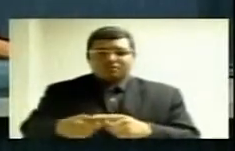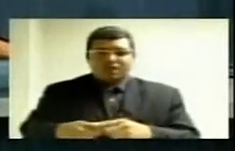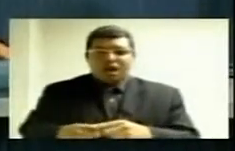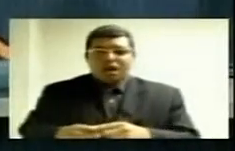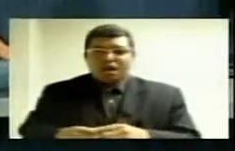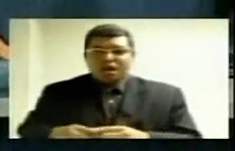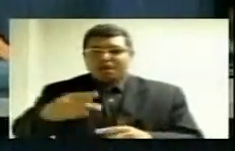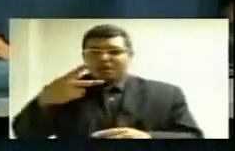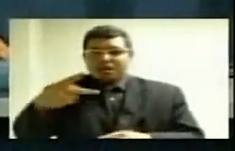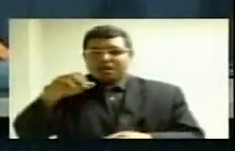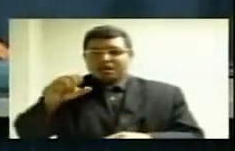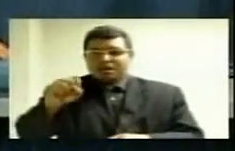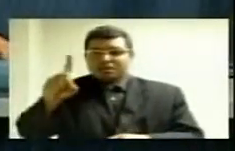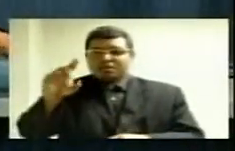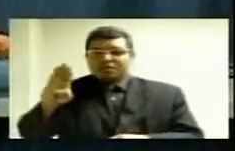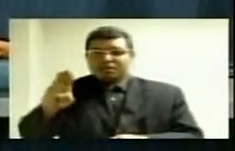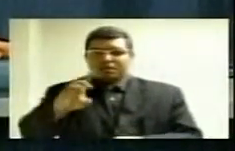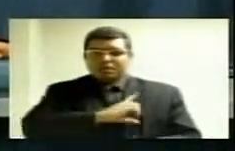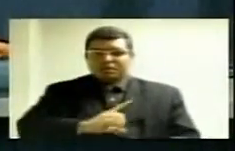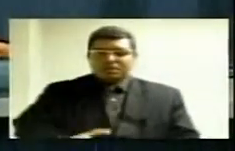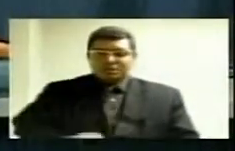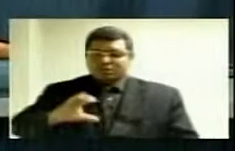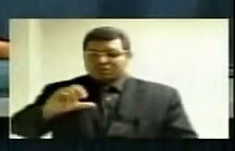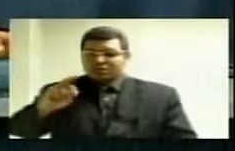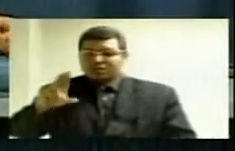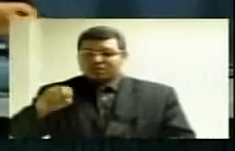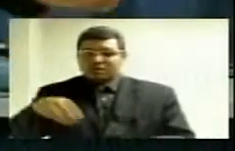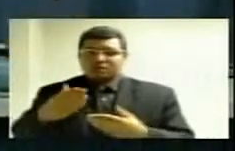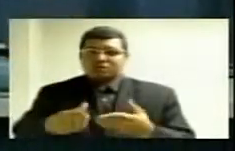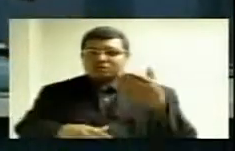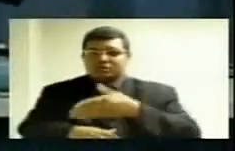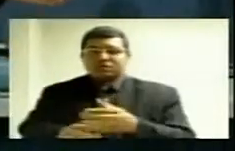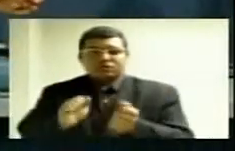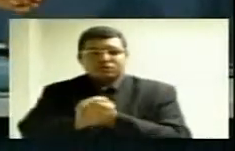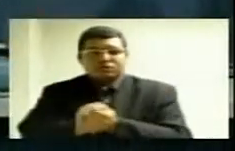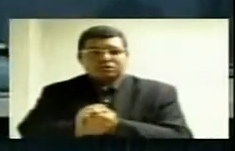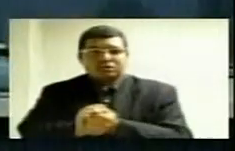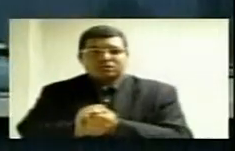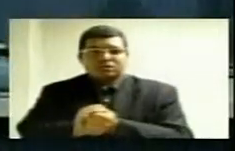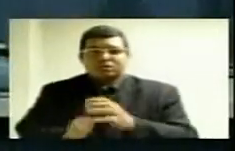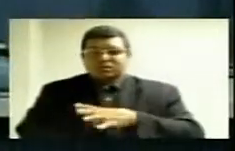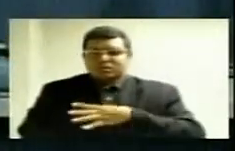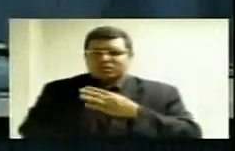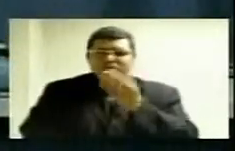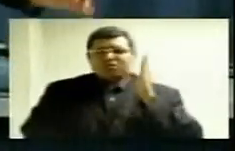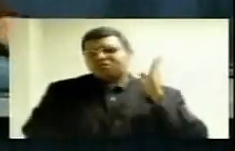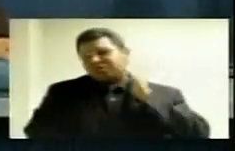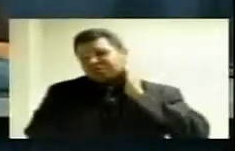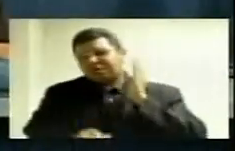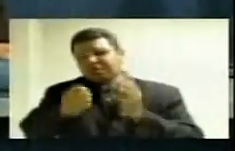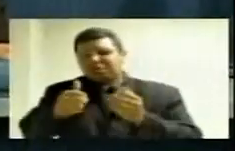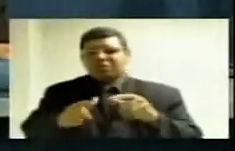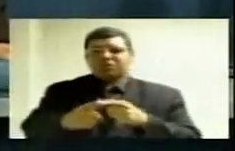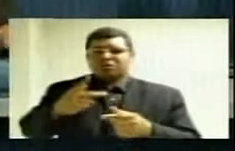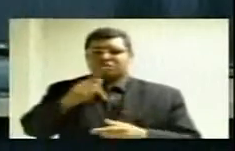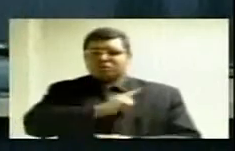do líder do PSDB, deputado Carlos Sampaio, aliado à covardia e ao pouco compromisso do